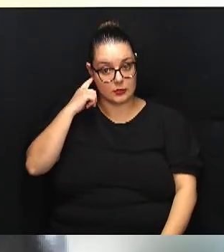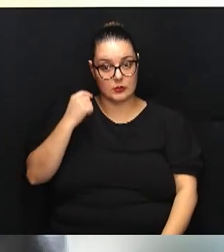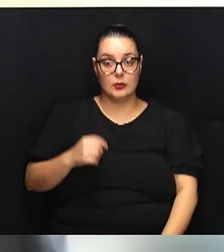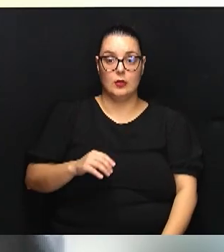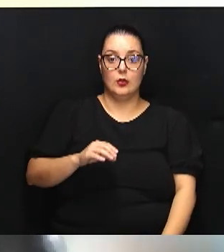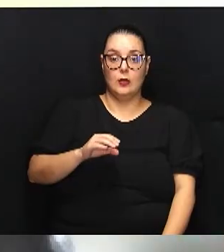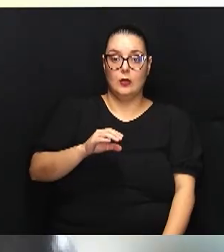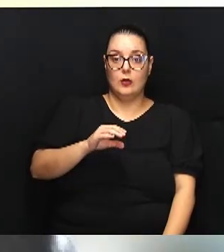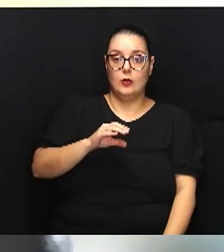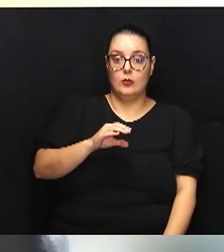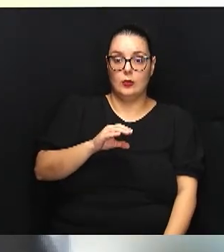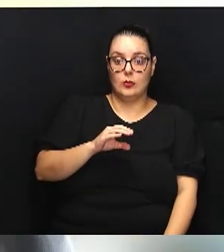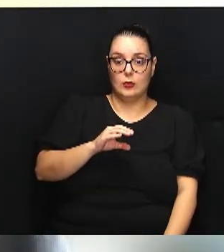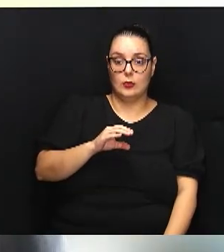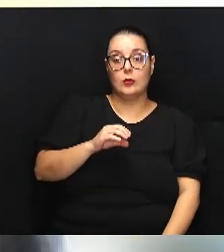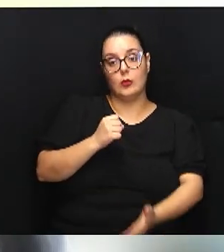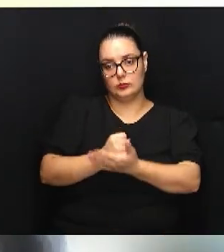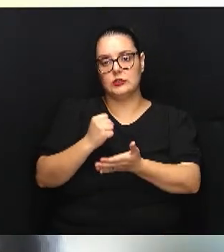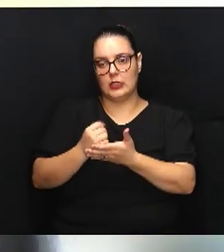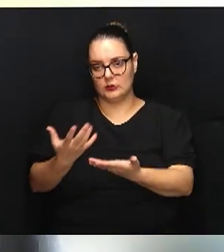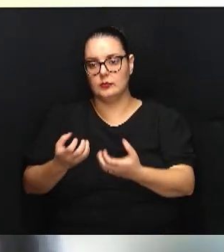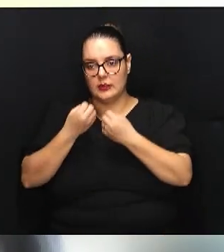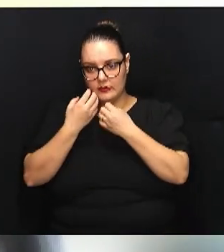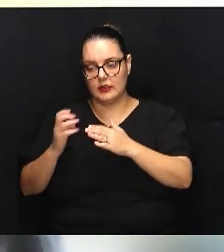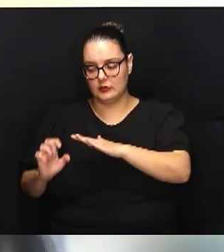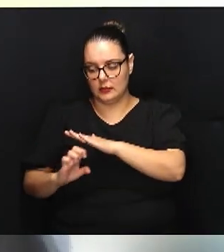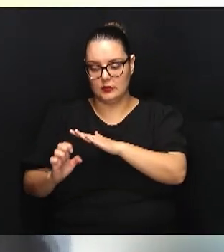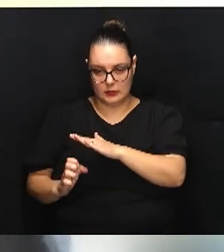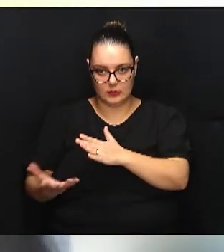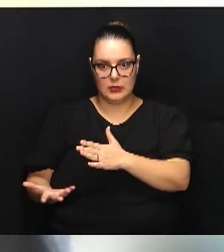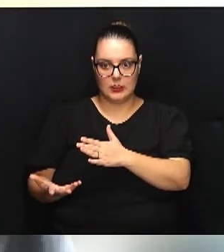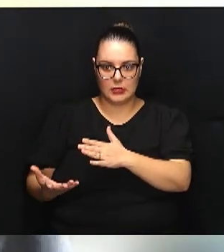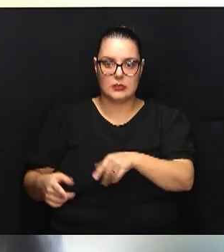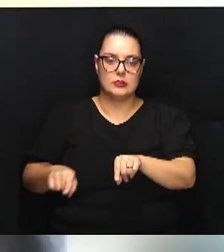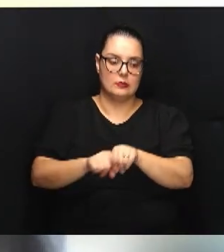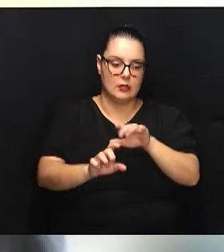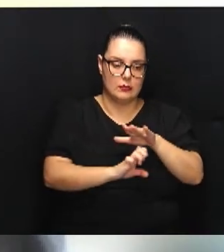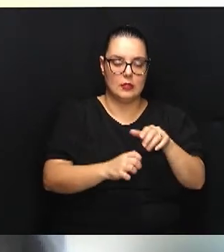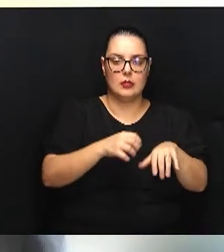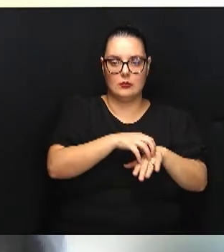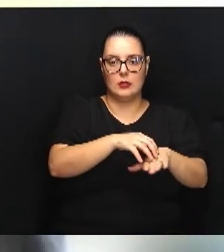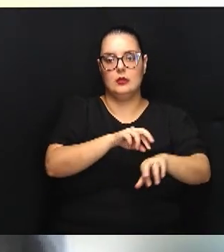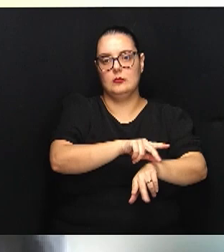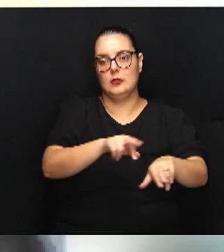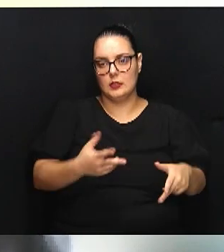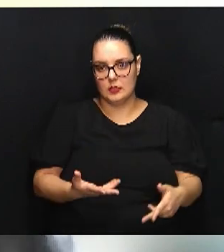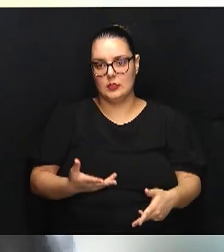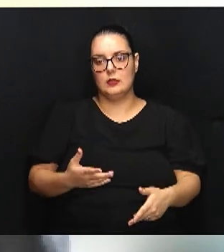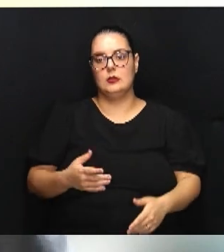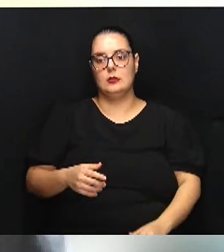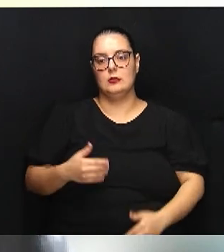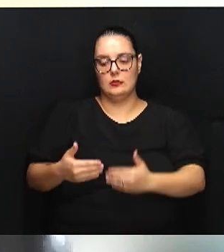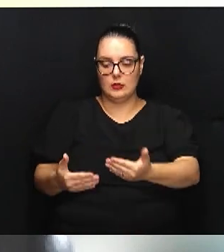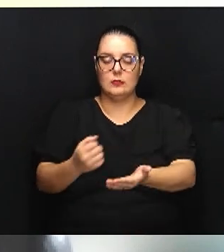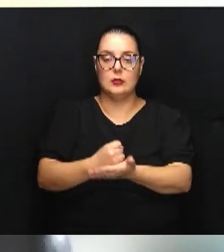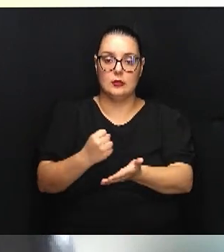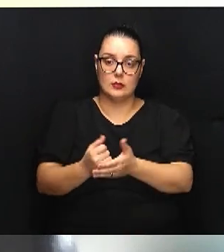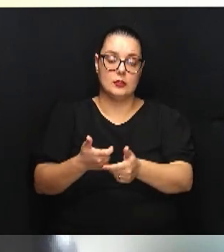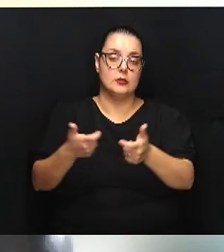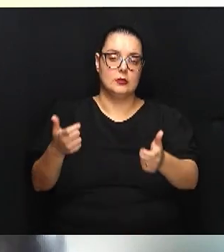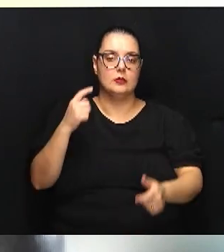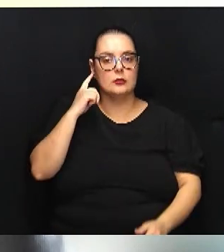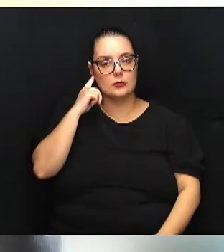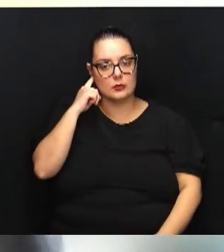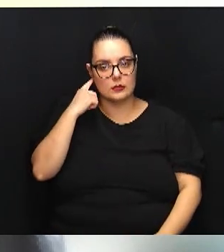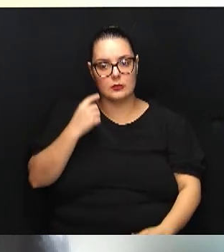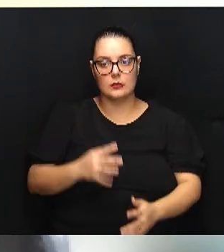né, entre o tomador e o transportador. Então, um contrato bem feito e também com fiscalização durante a vigência desse